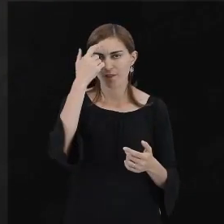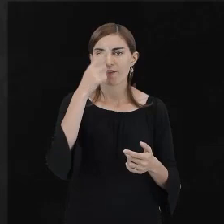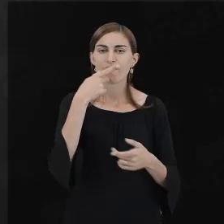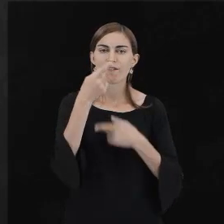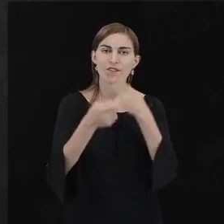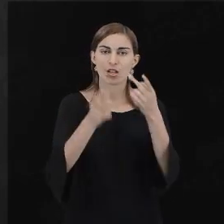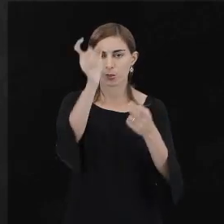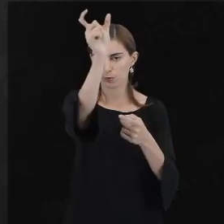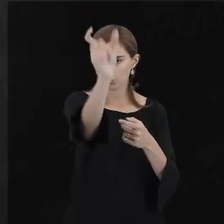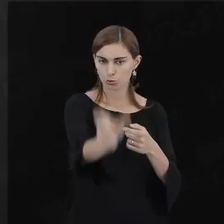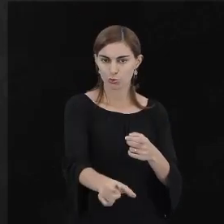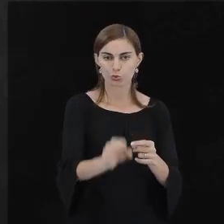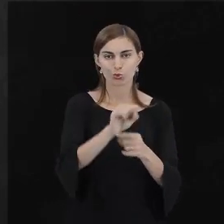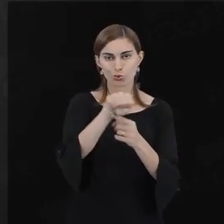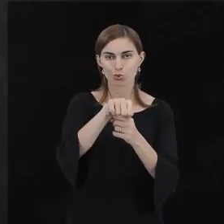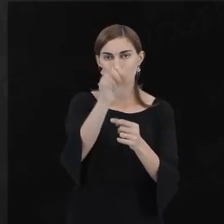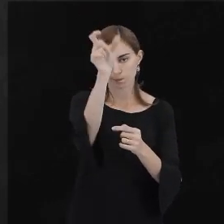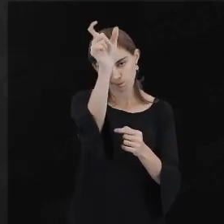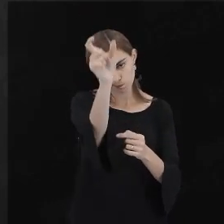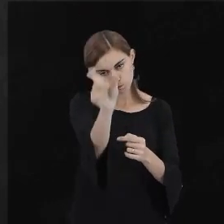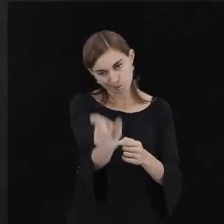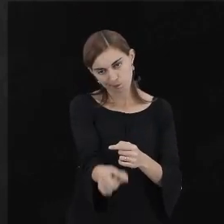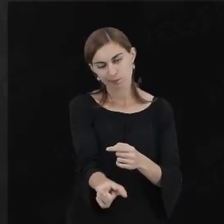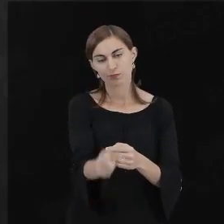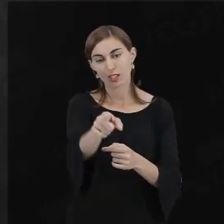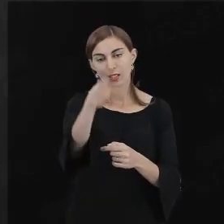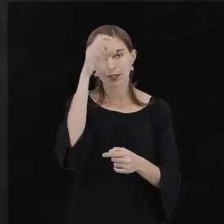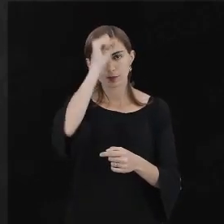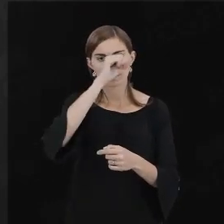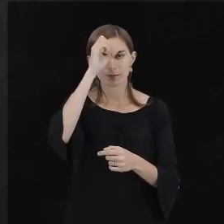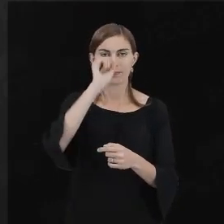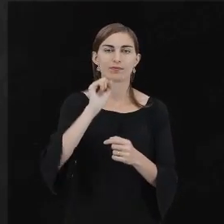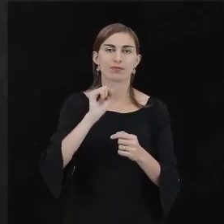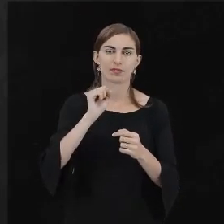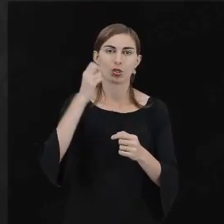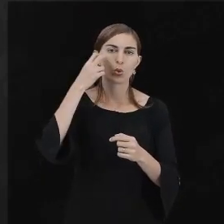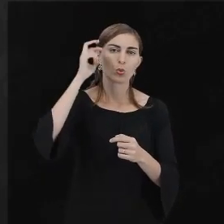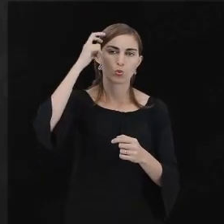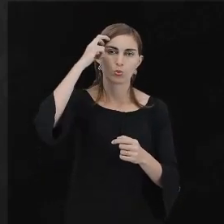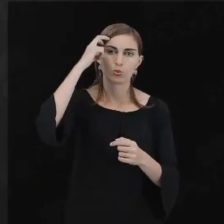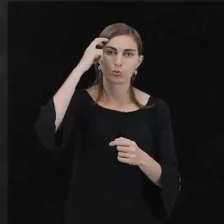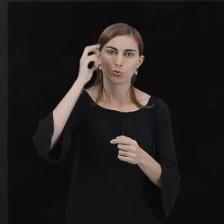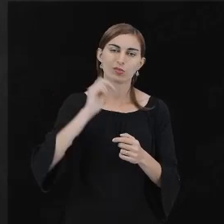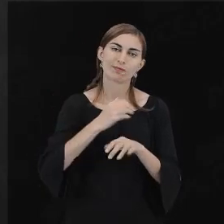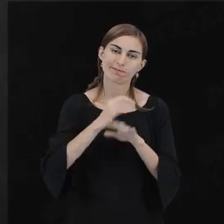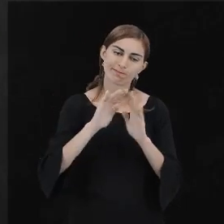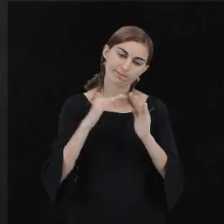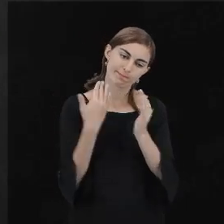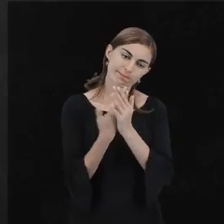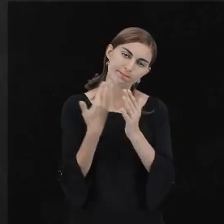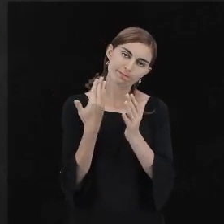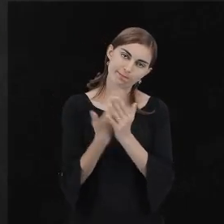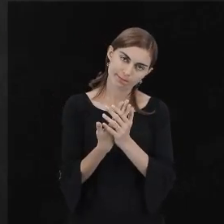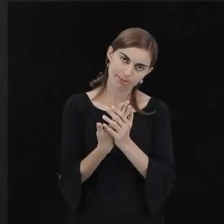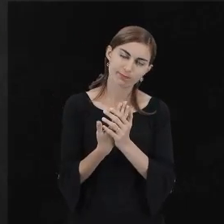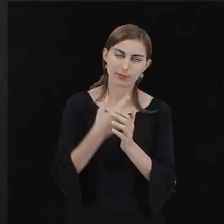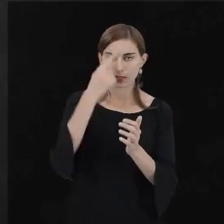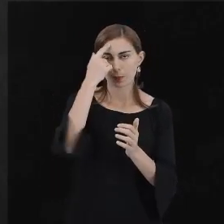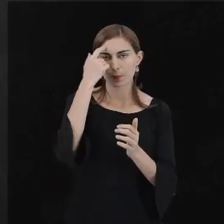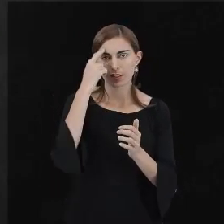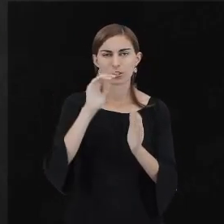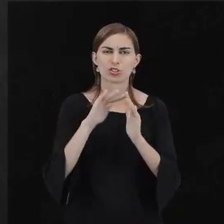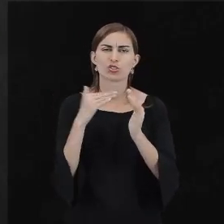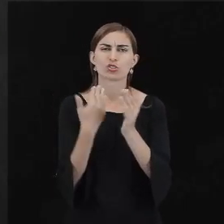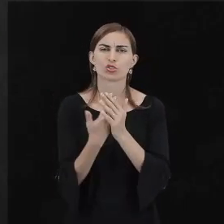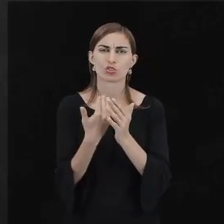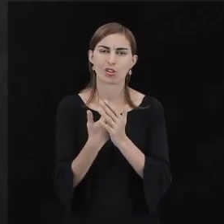cultura escolar, é a gente pensar nessa escola que, para além do fracasso, ela valoriza o ser humano, ela valoriza